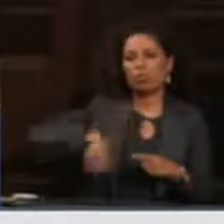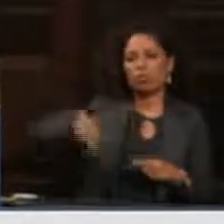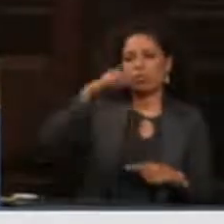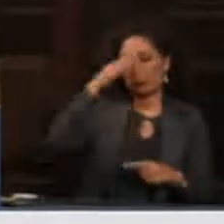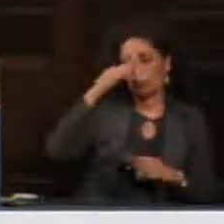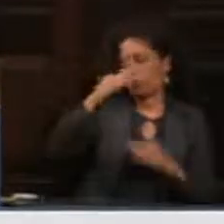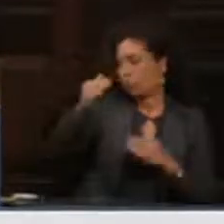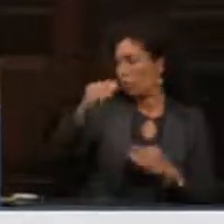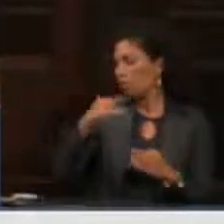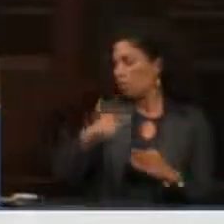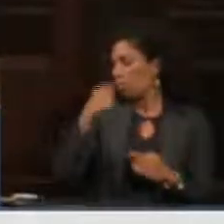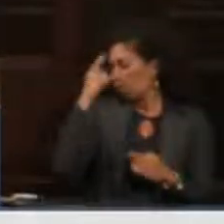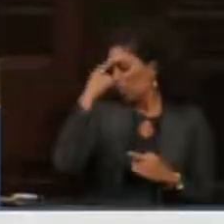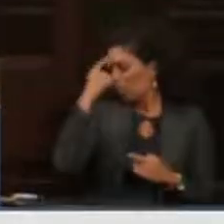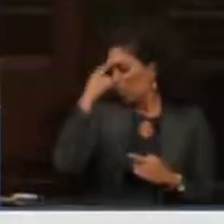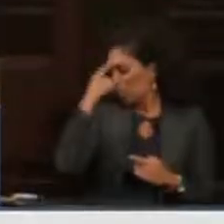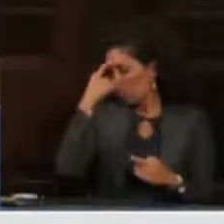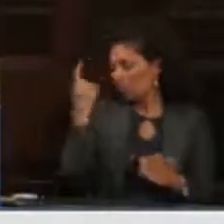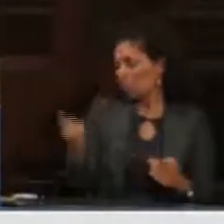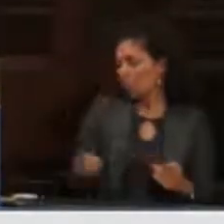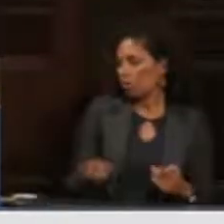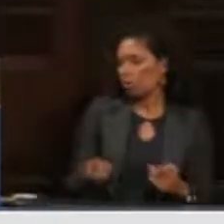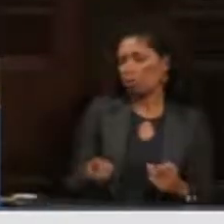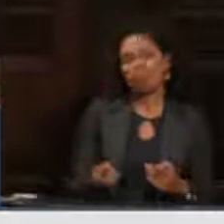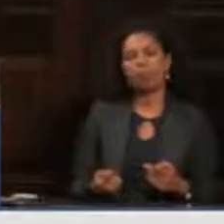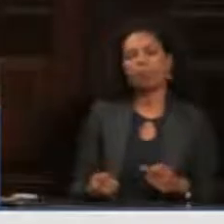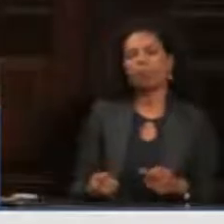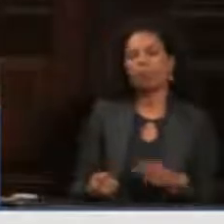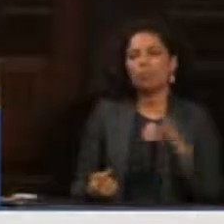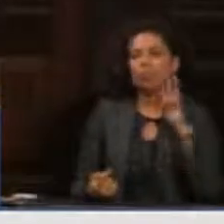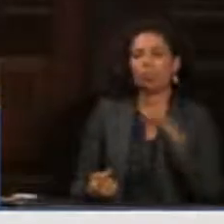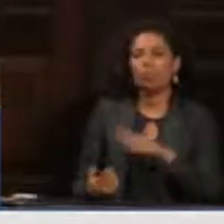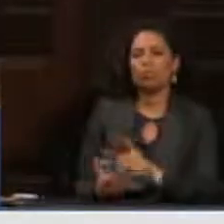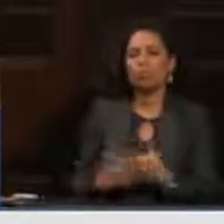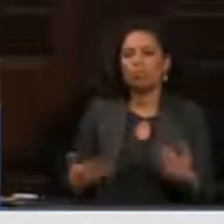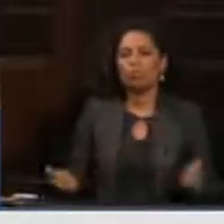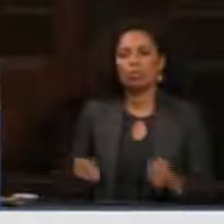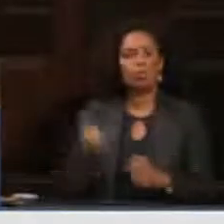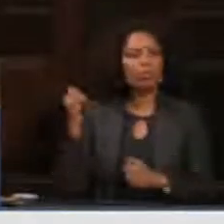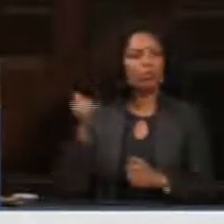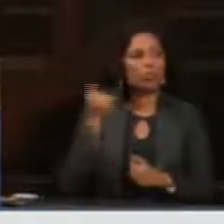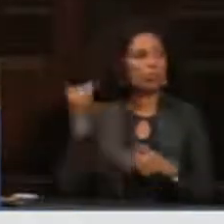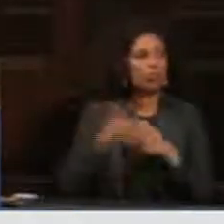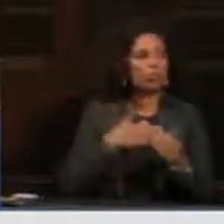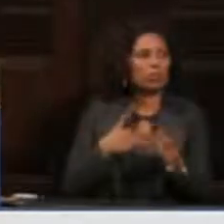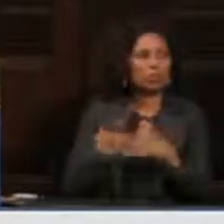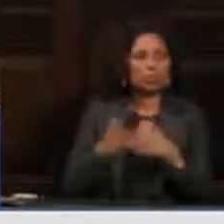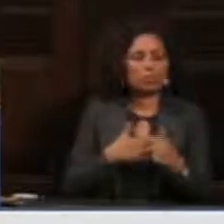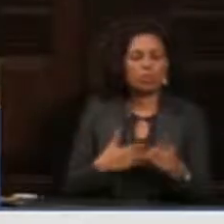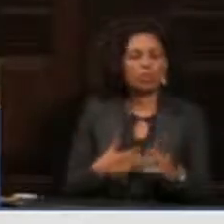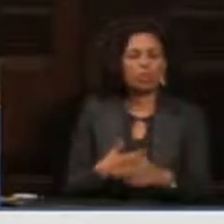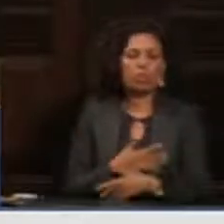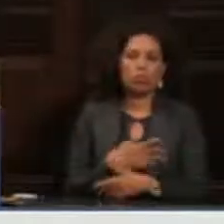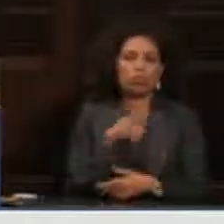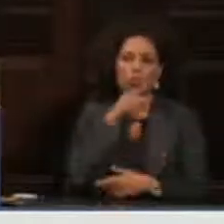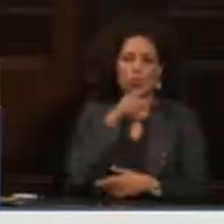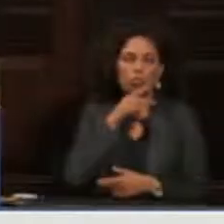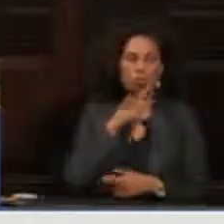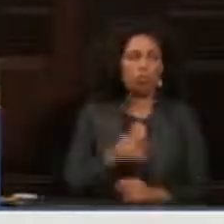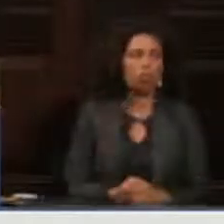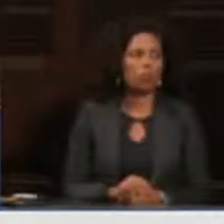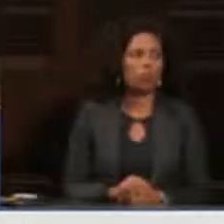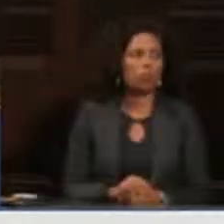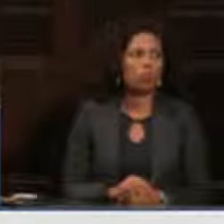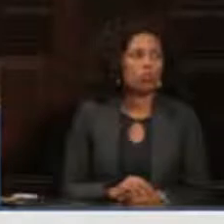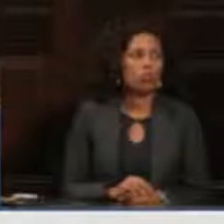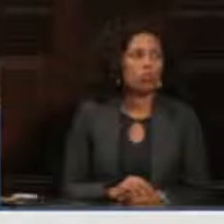pensar como poder legislativo, críticos que devemos sempre ser, independentes que devemos sempre ser. Como que dá